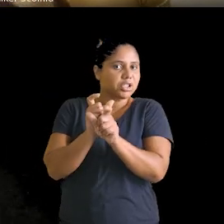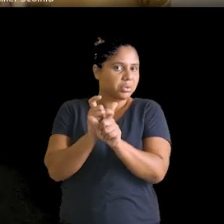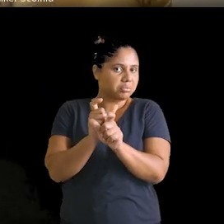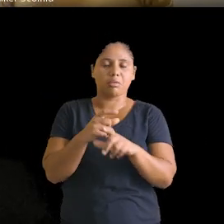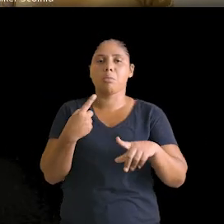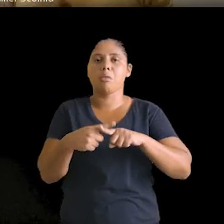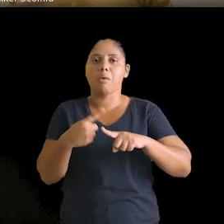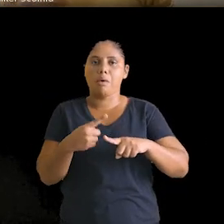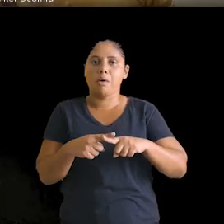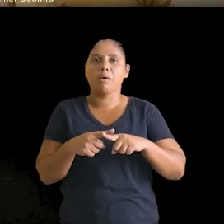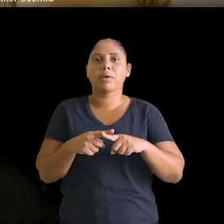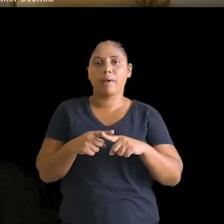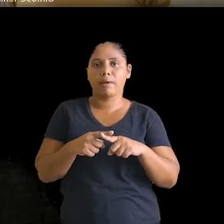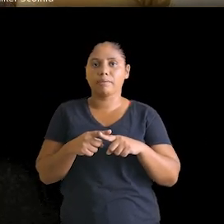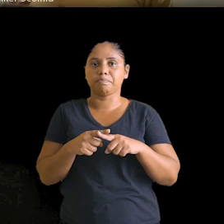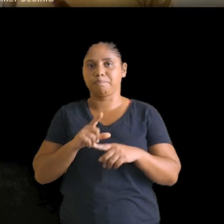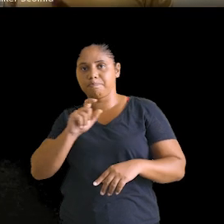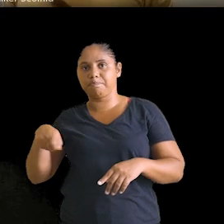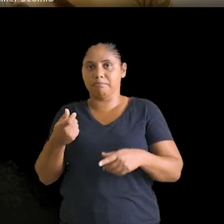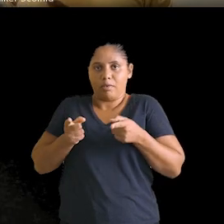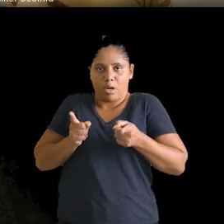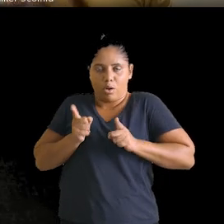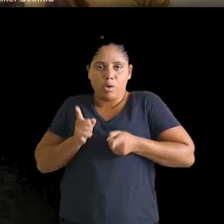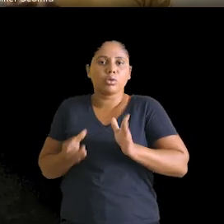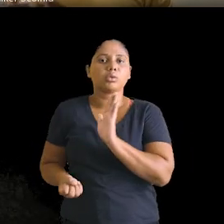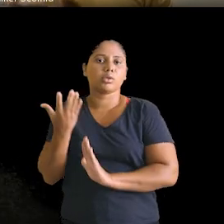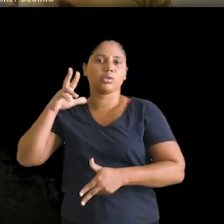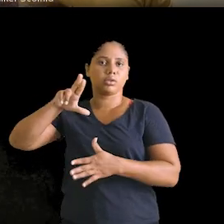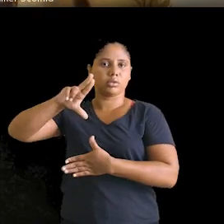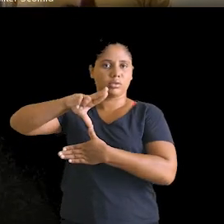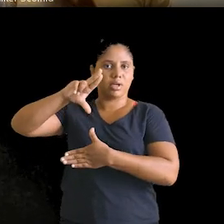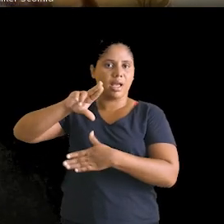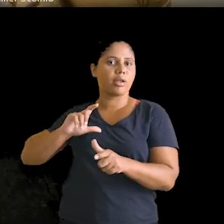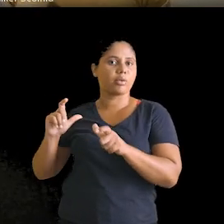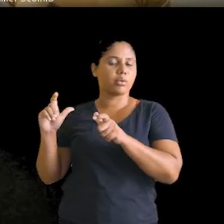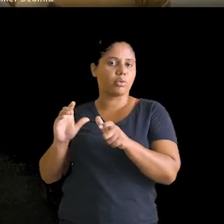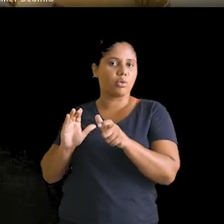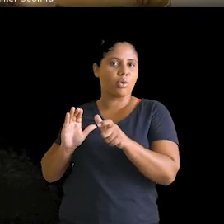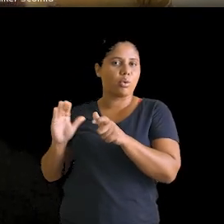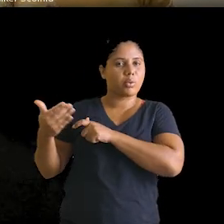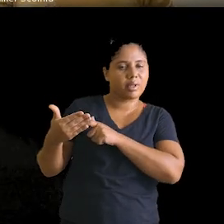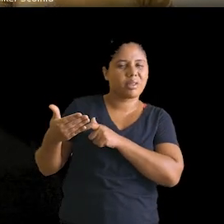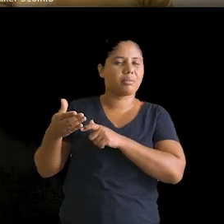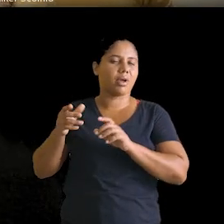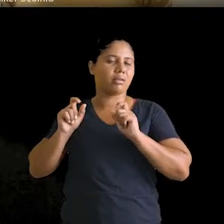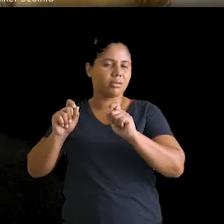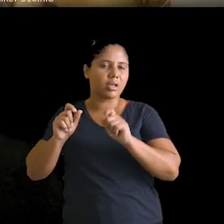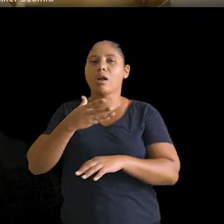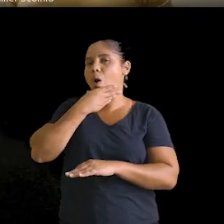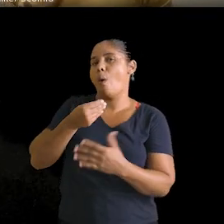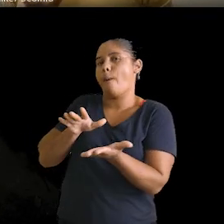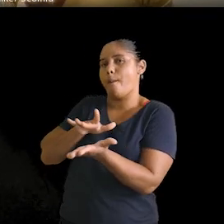travesti ele surgiu na América Latina. Historicamente, esse termo era usado para definir homem disfarçado, onde mais